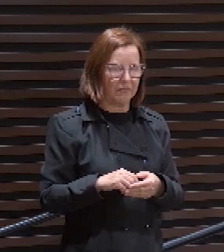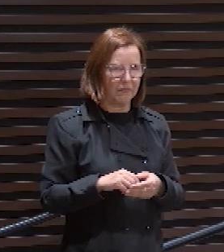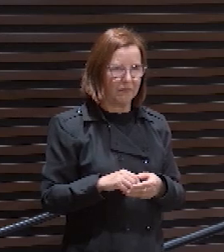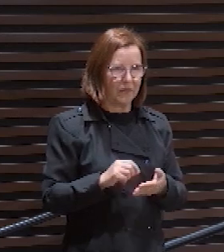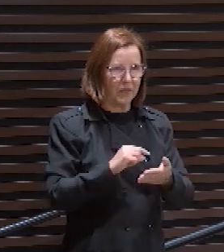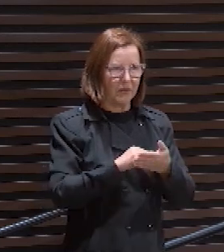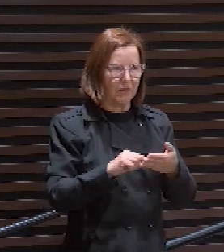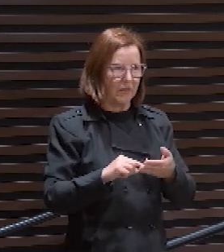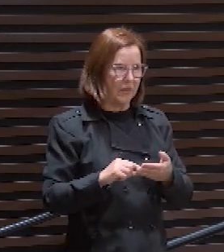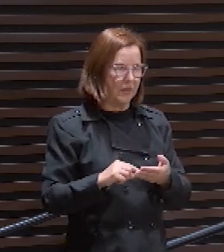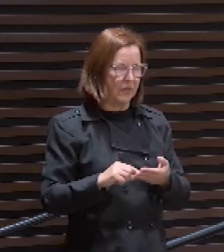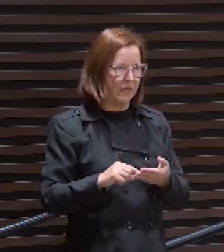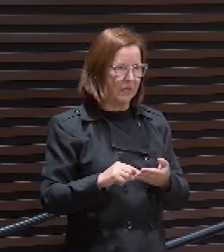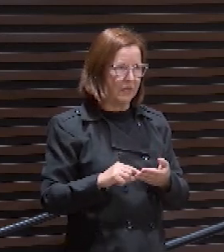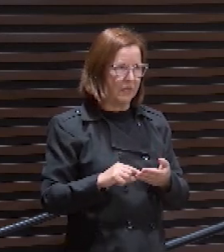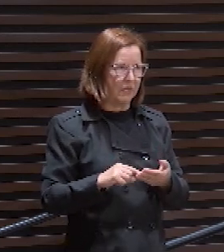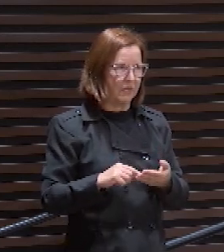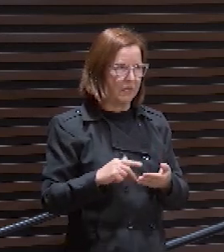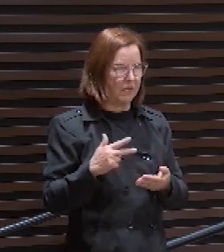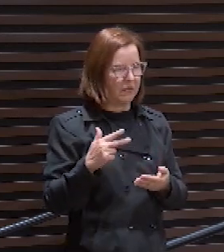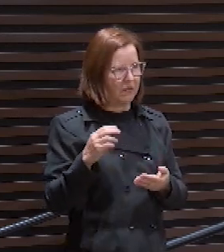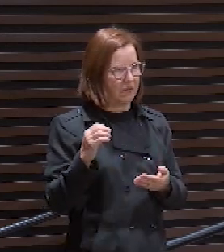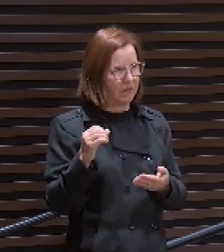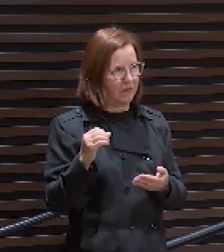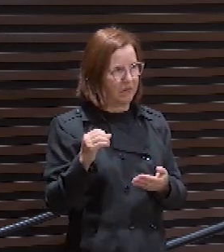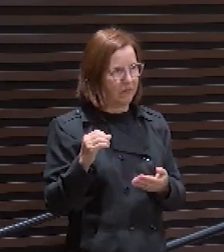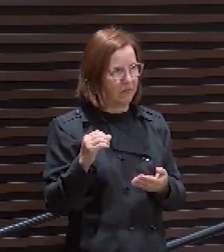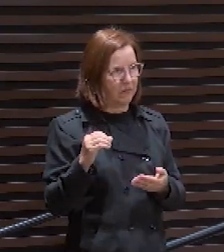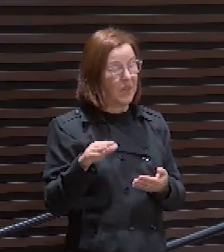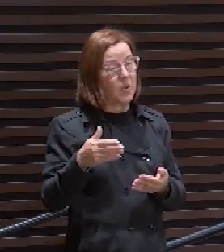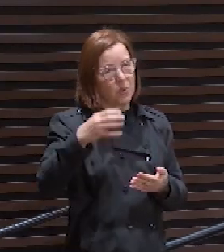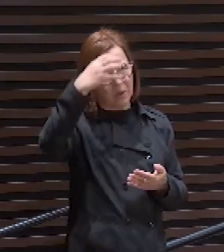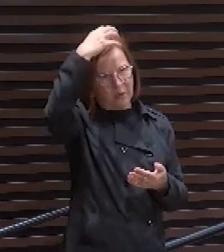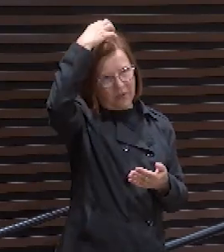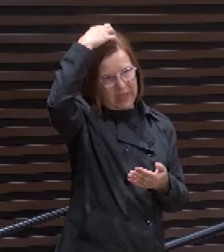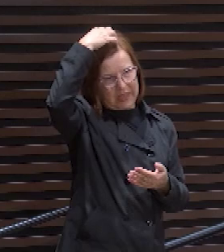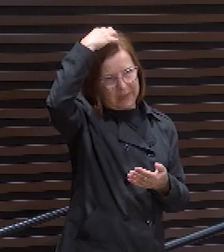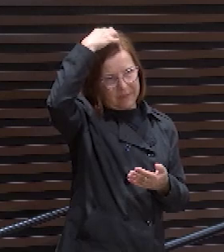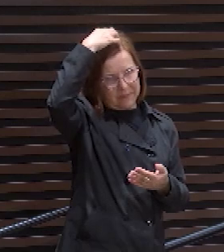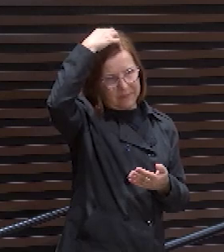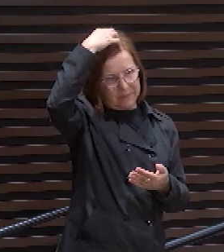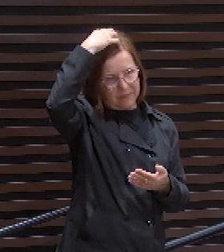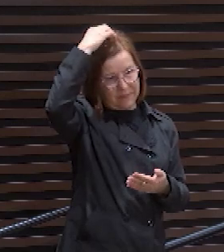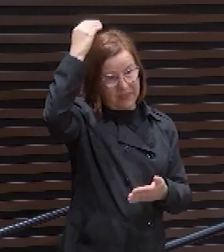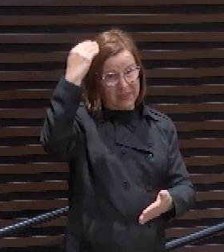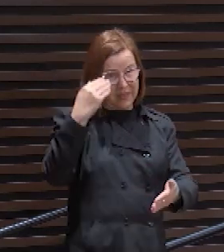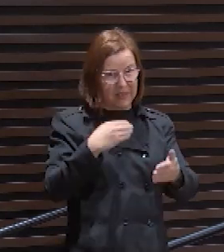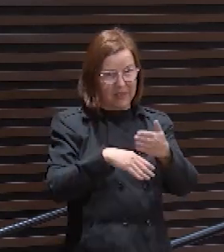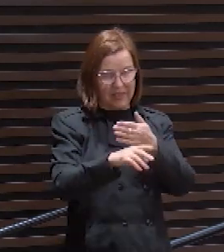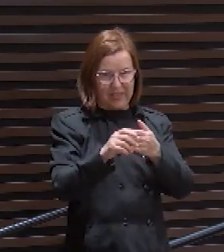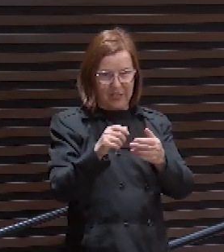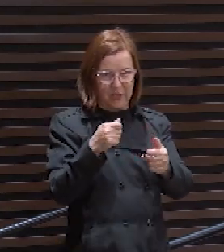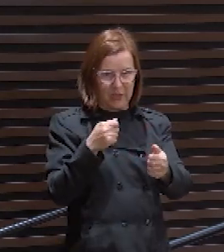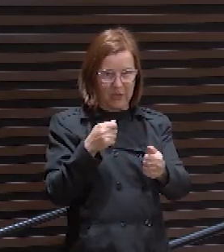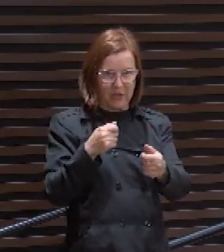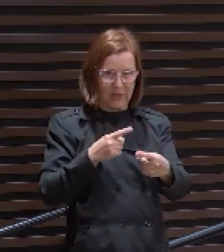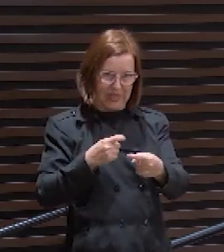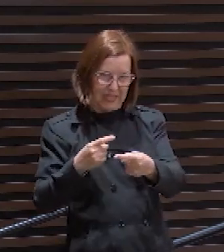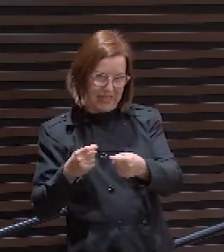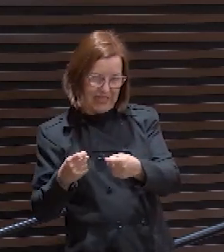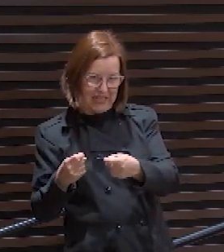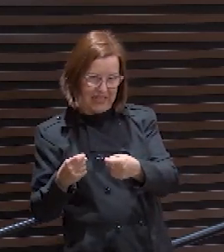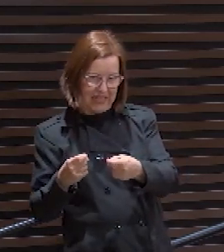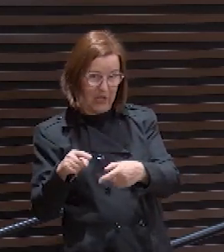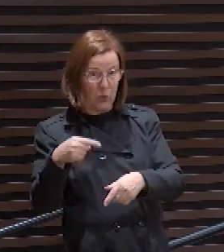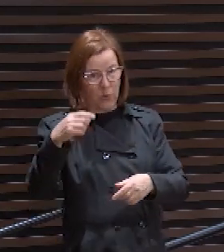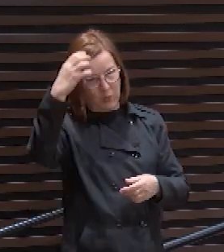Versículo 31, irmãos. Ou, qual é o rei que, indo para combater outro rei, não